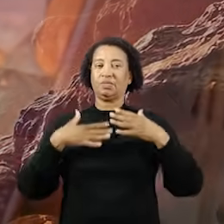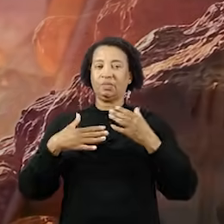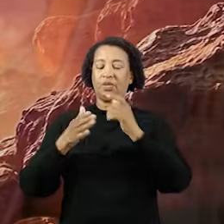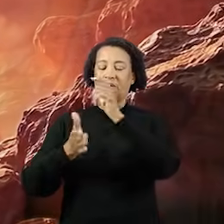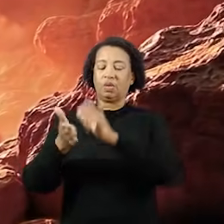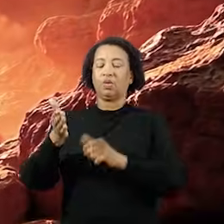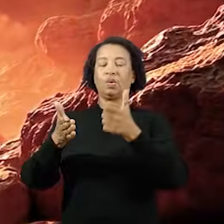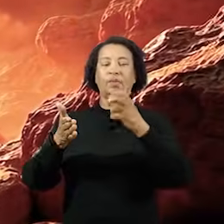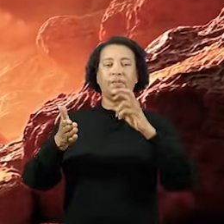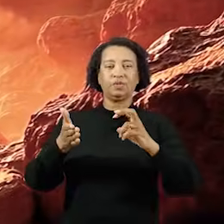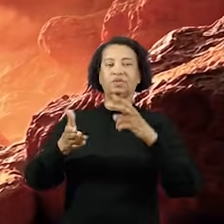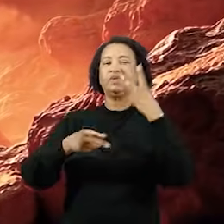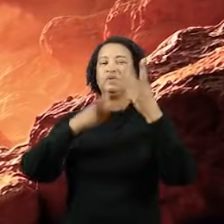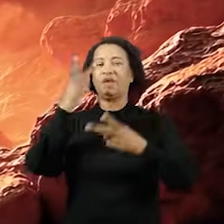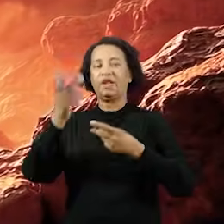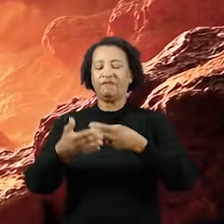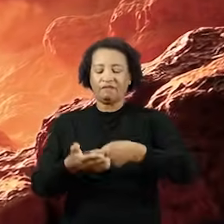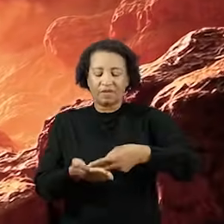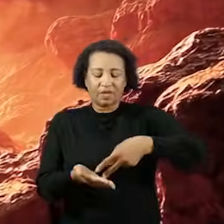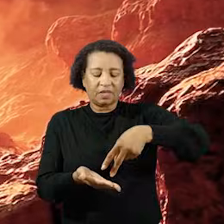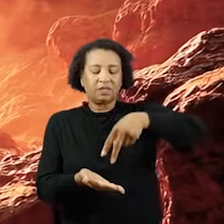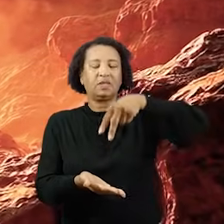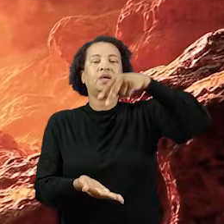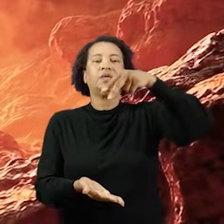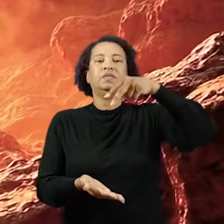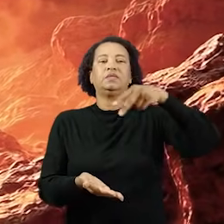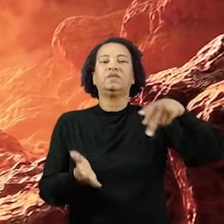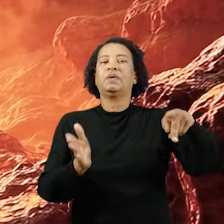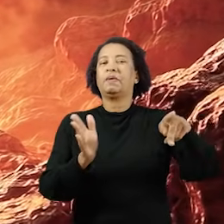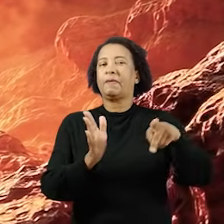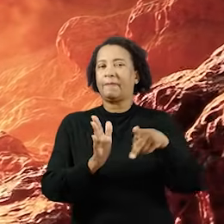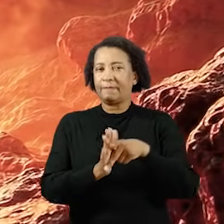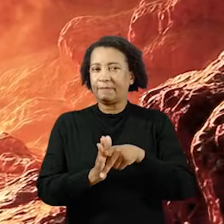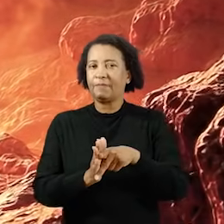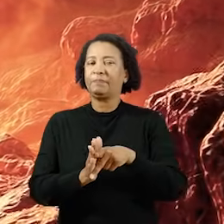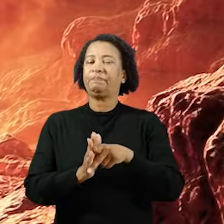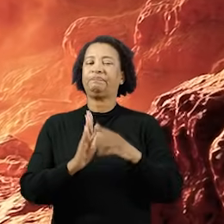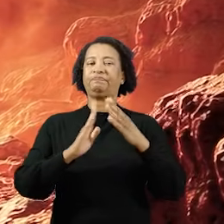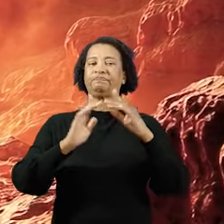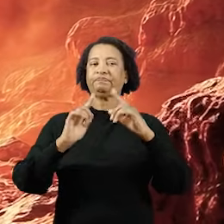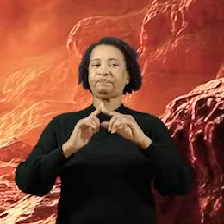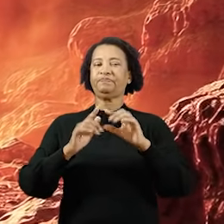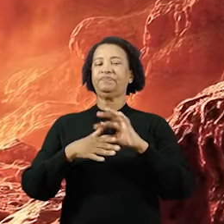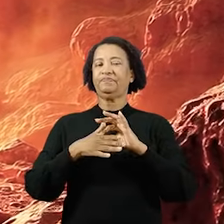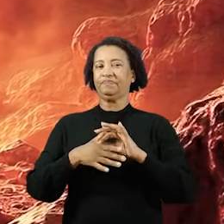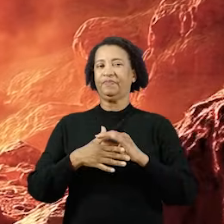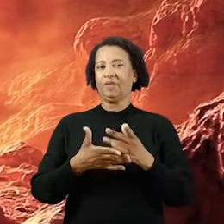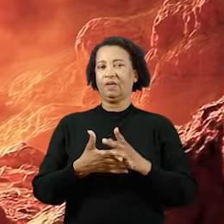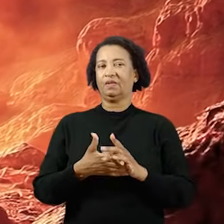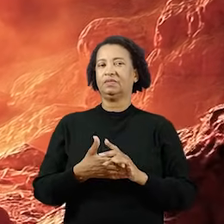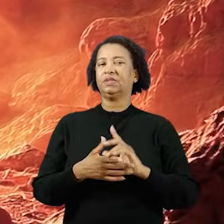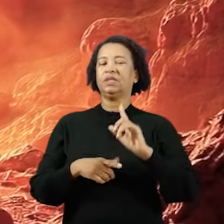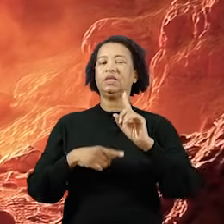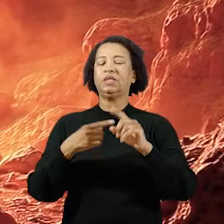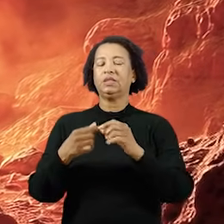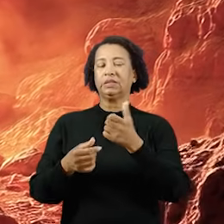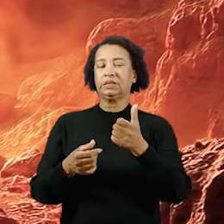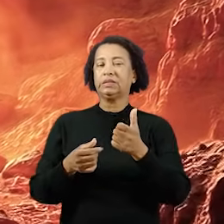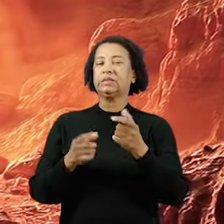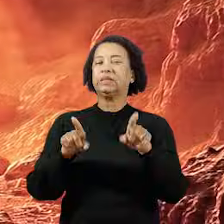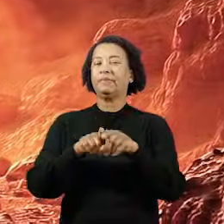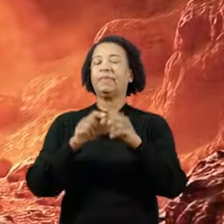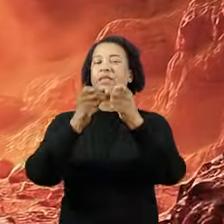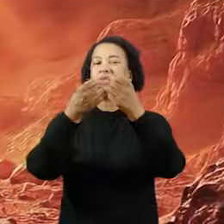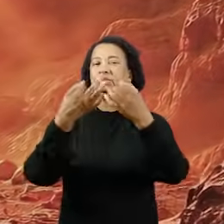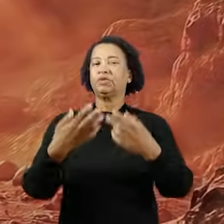fala sobre a ressurreição como uma das soluções para a igreja carnal. Ressurreição significa vitória sobre a